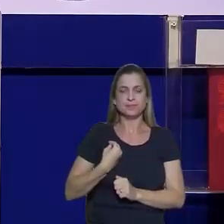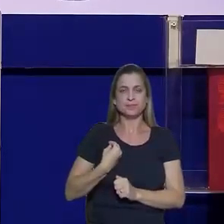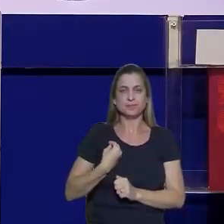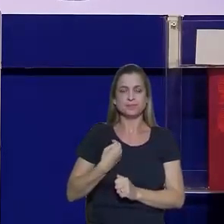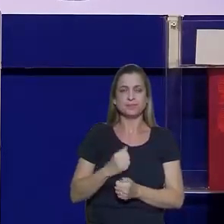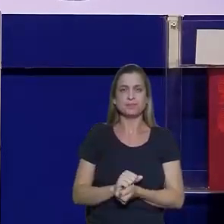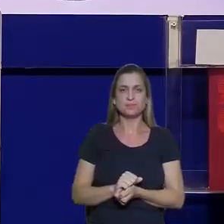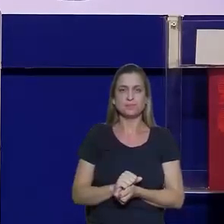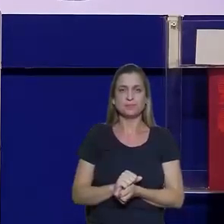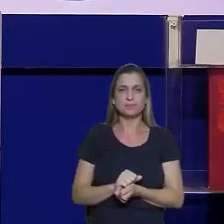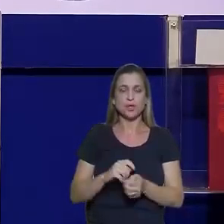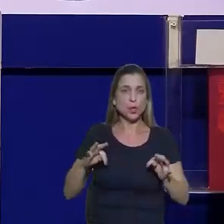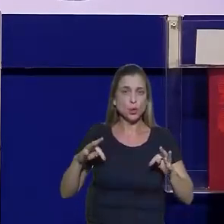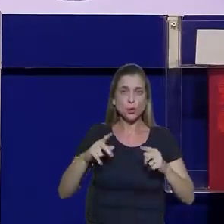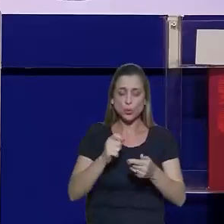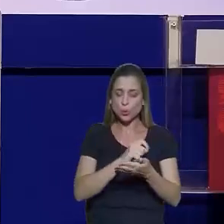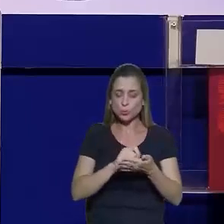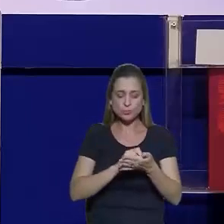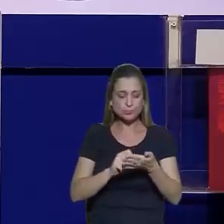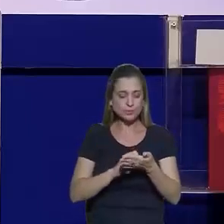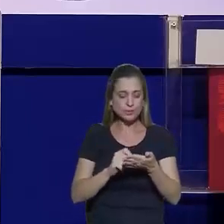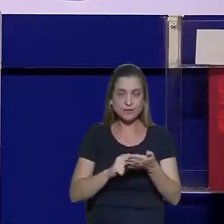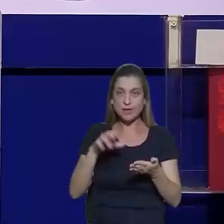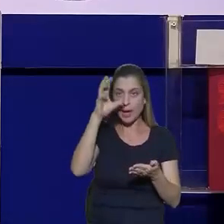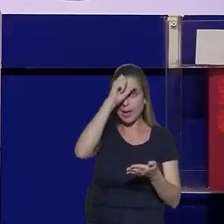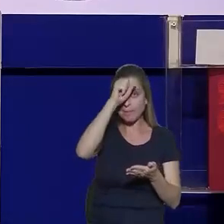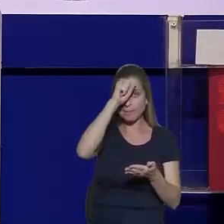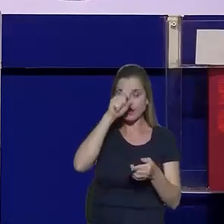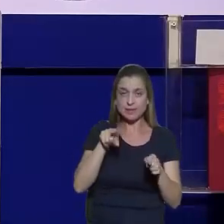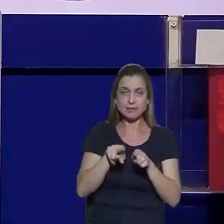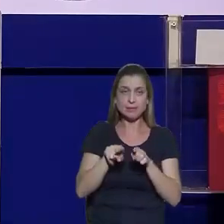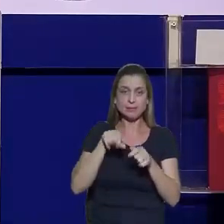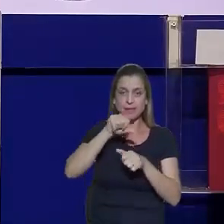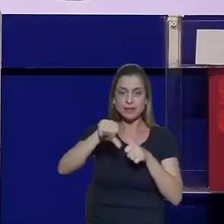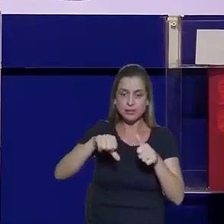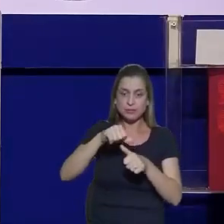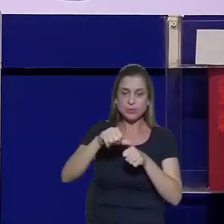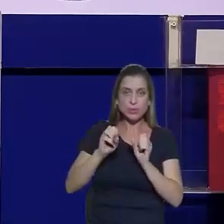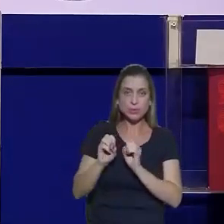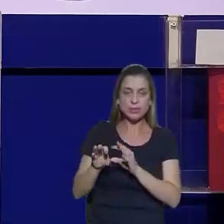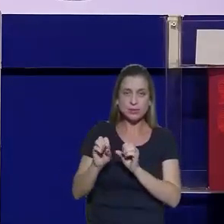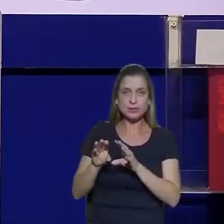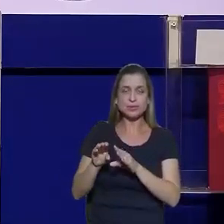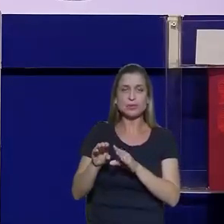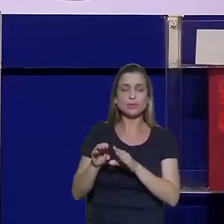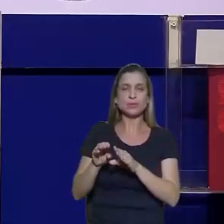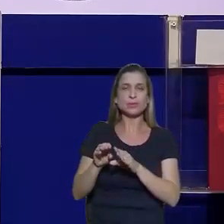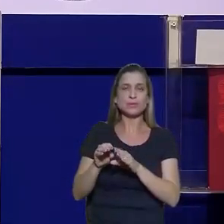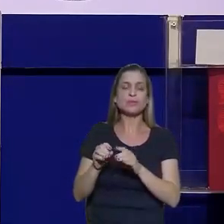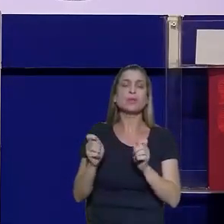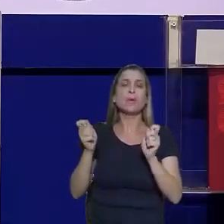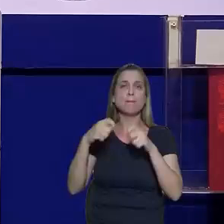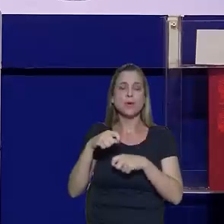que eu escrevi aqui, com esses aprendizados que eu transformei em lições, fazer algo que nossa amiga querida